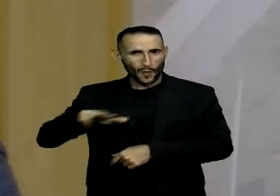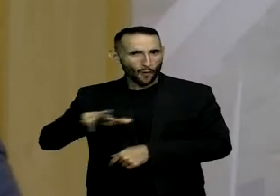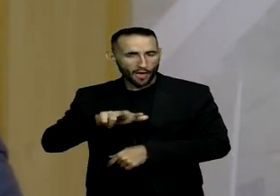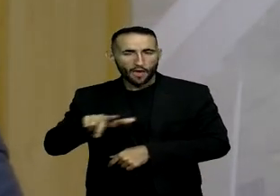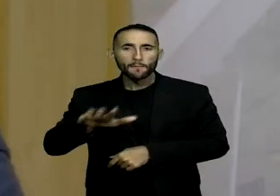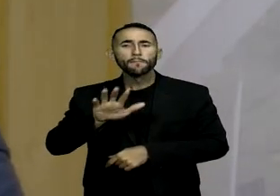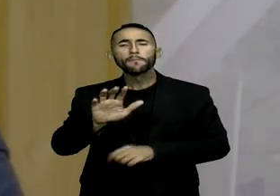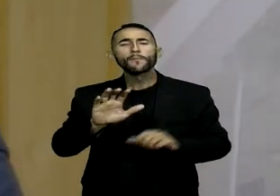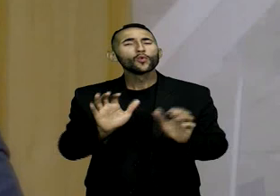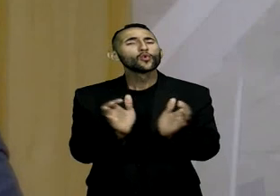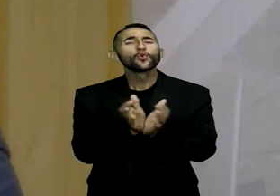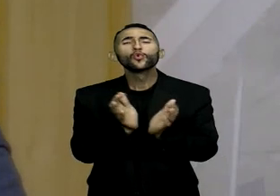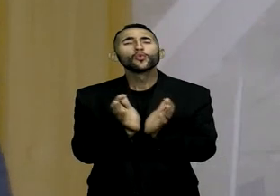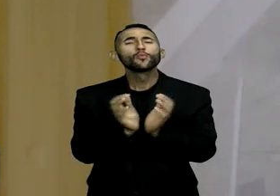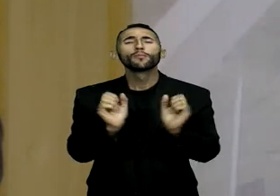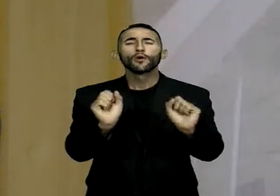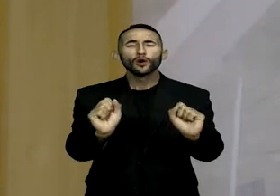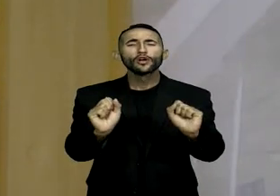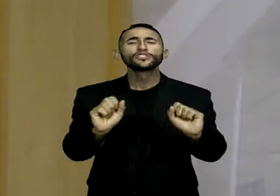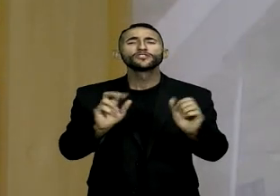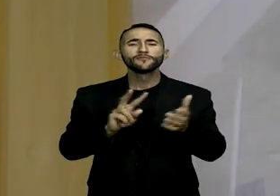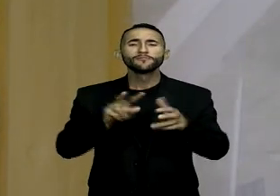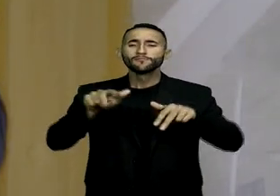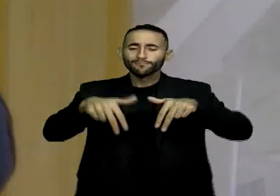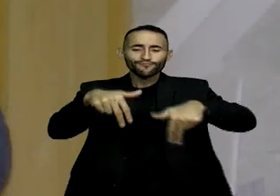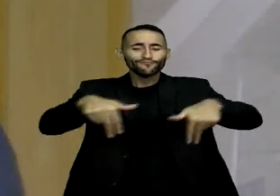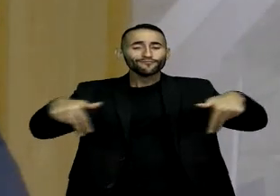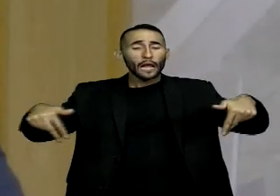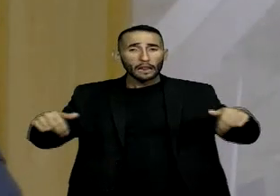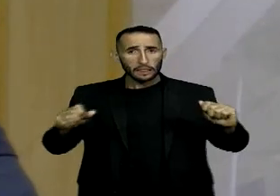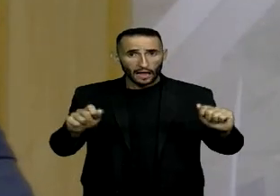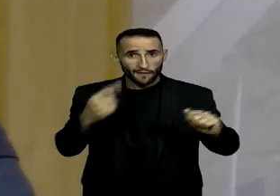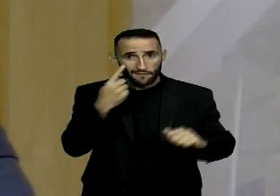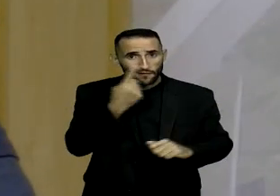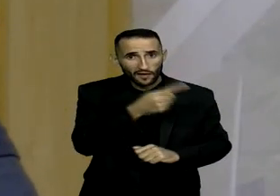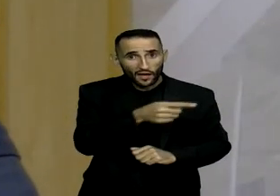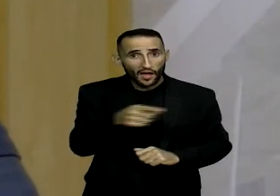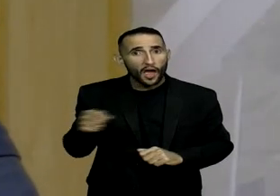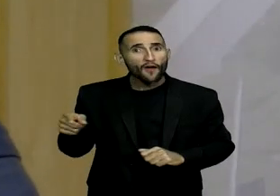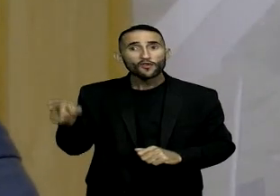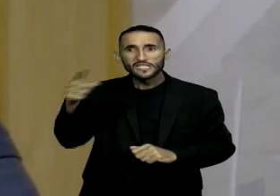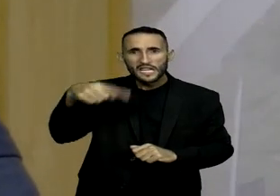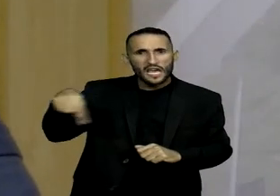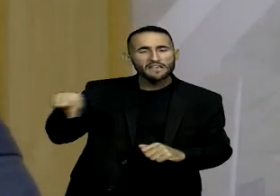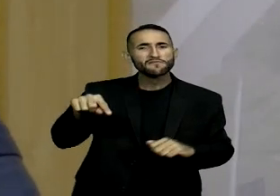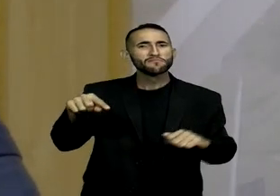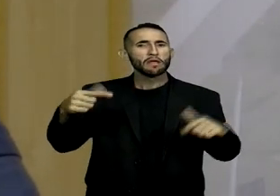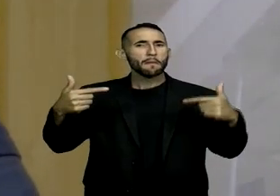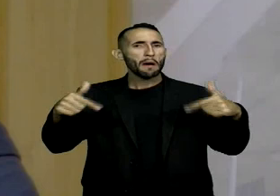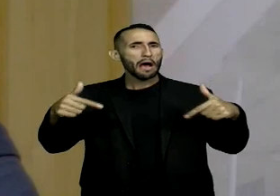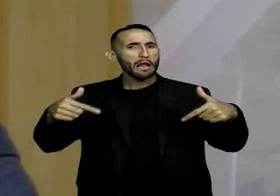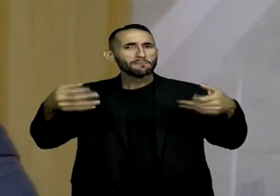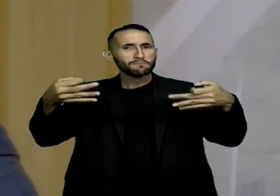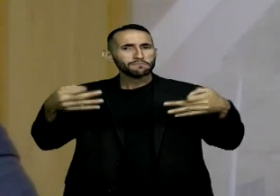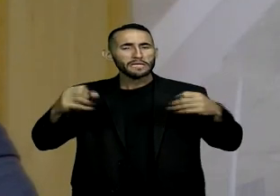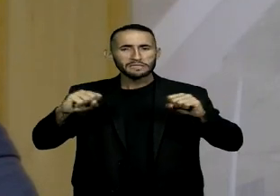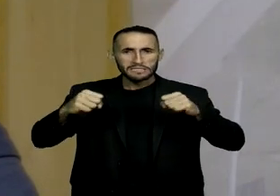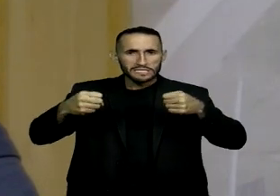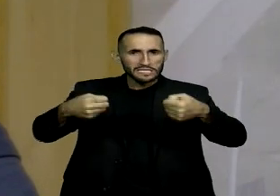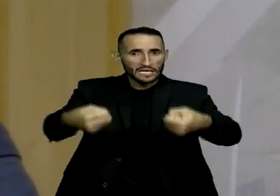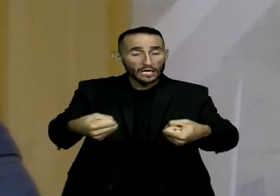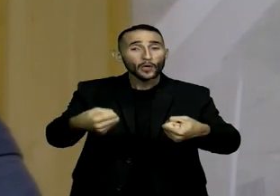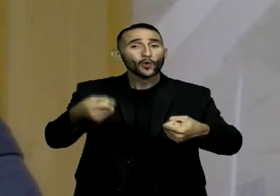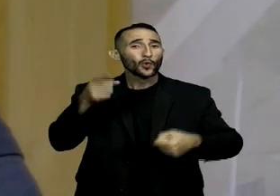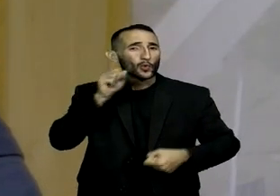pé. Parabéns a vocês. Vocês são realmente pessoas dedicadas e que estão trabalhando todos os